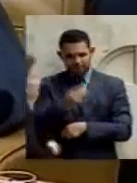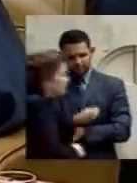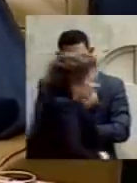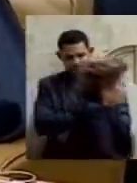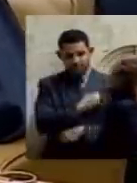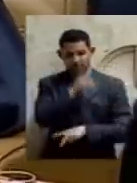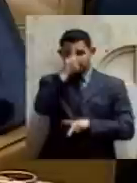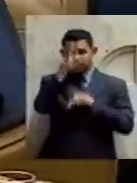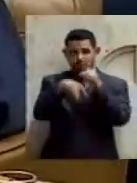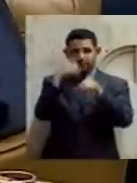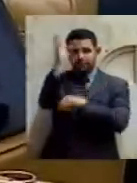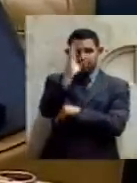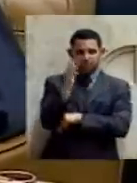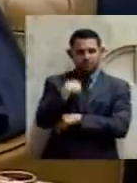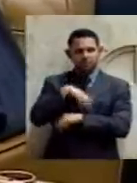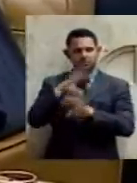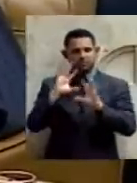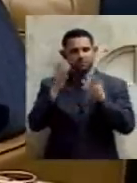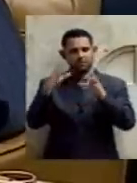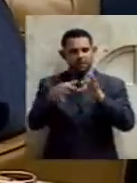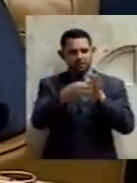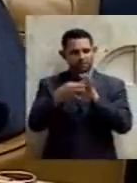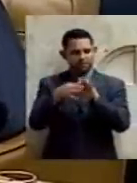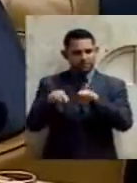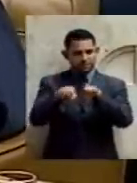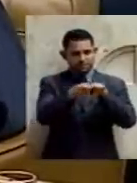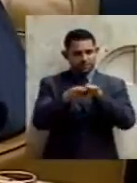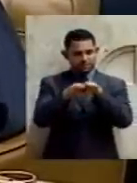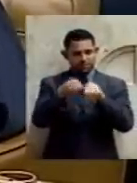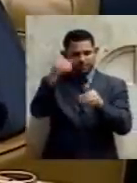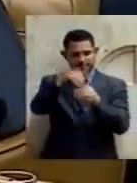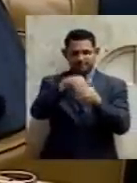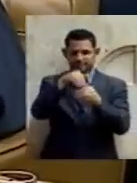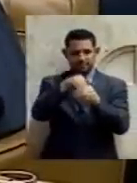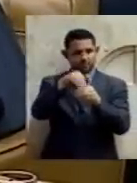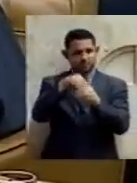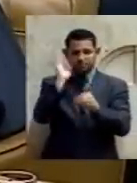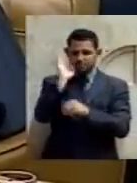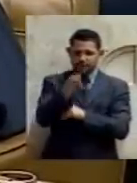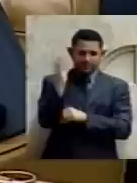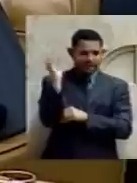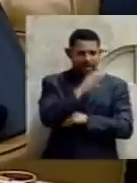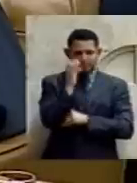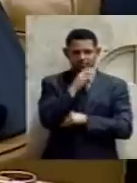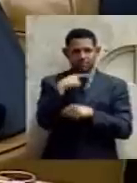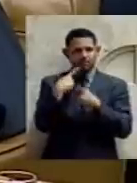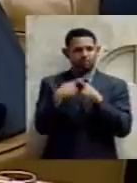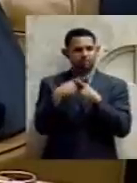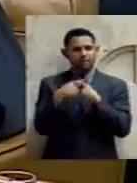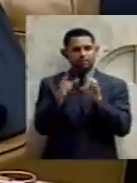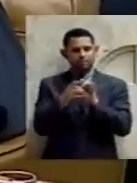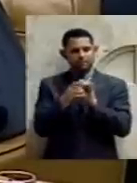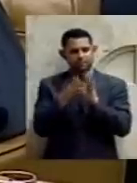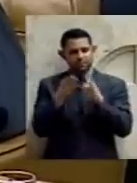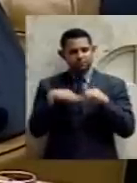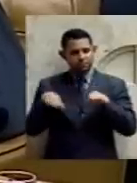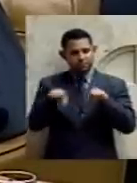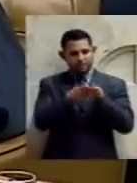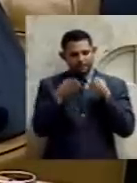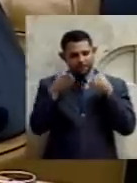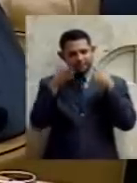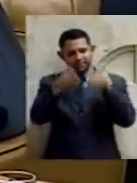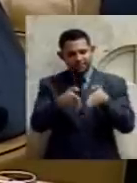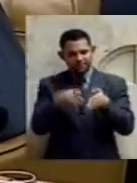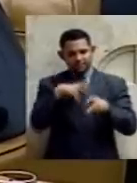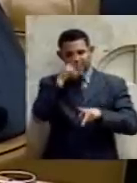nação, prestigiando a universalização das eleições diretas, os mecanismos de democracia participativa,